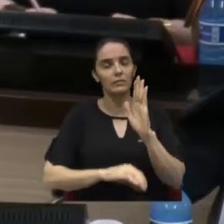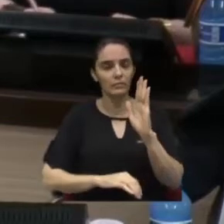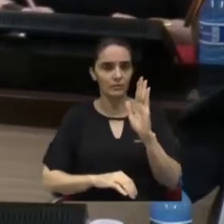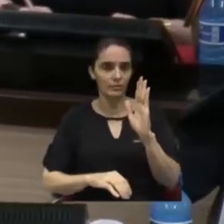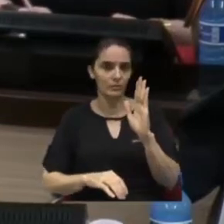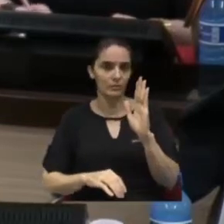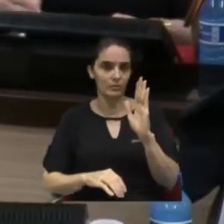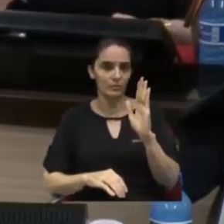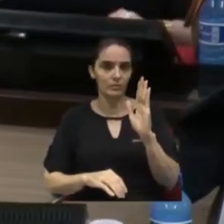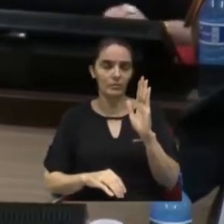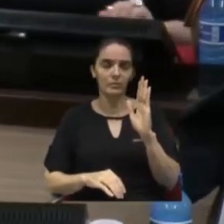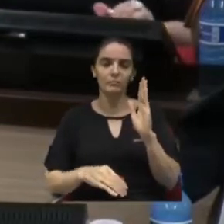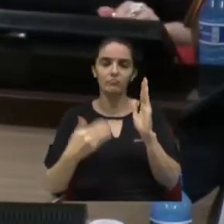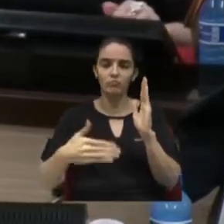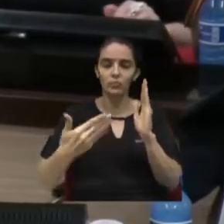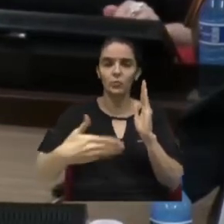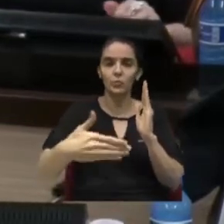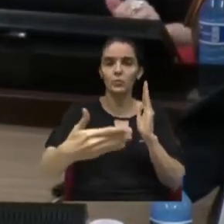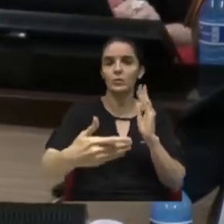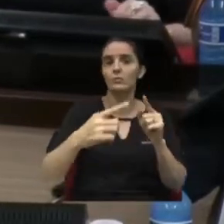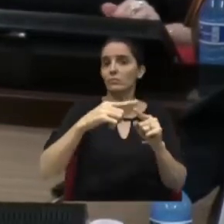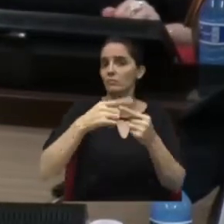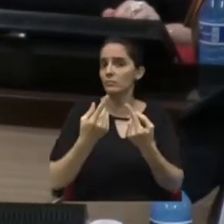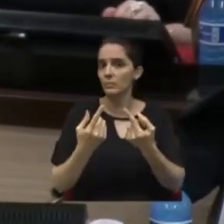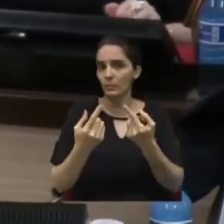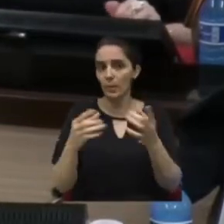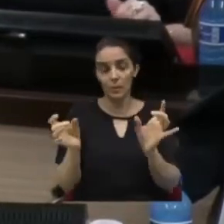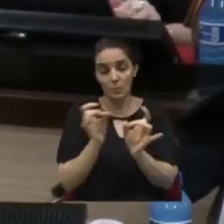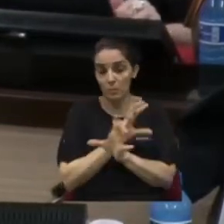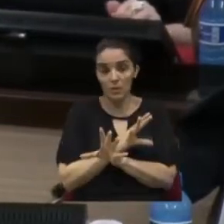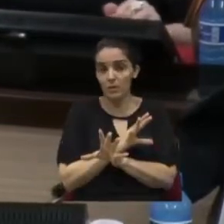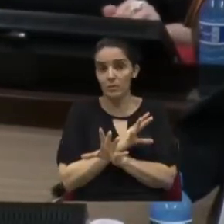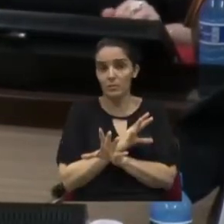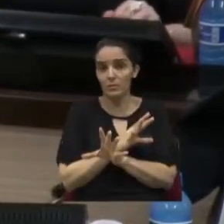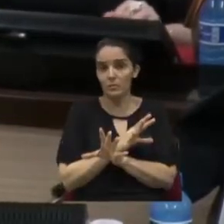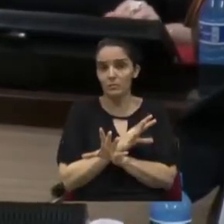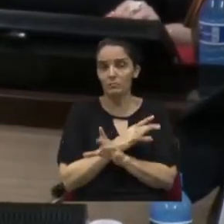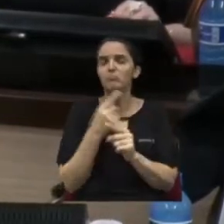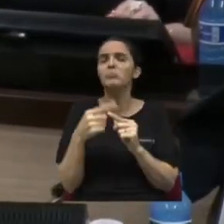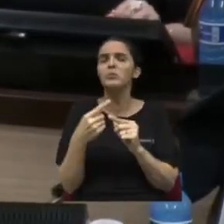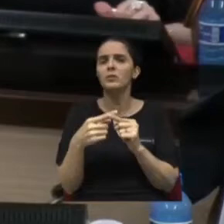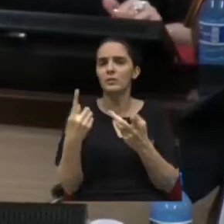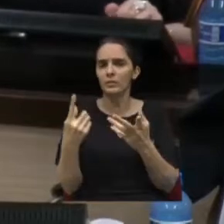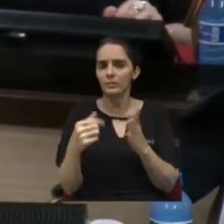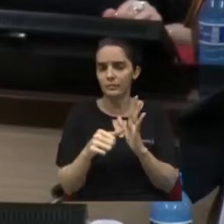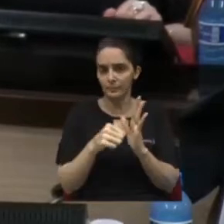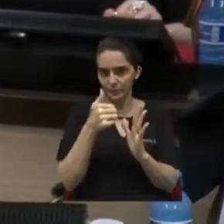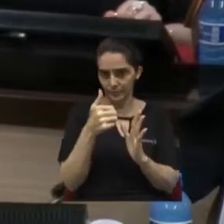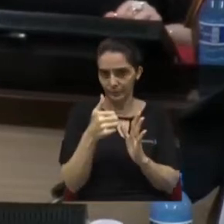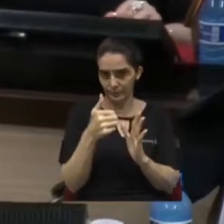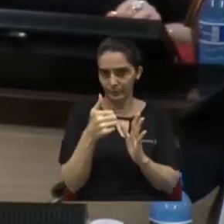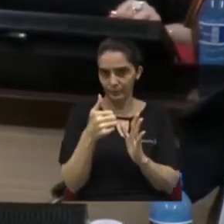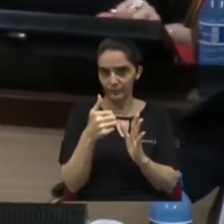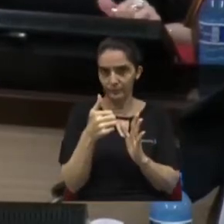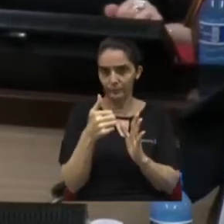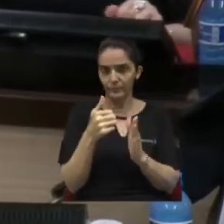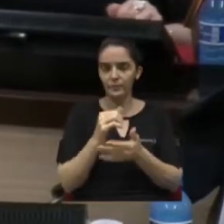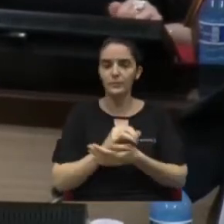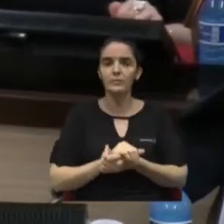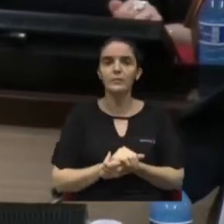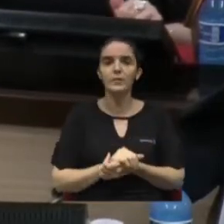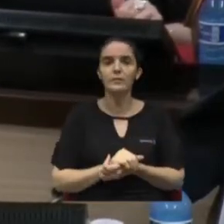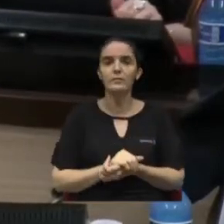por alguma razão, eles não tiveram ainda seu esgotamento. Quais são essas razões? O primeiro, que eu acho que é o que mais causa